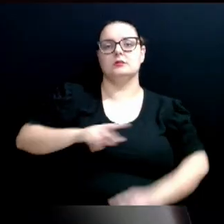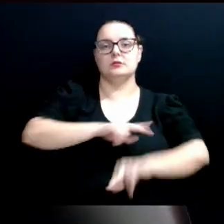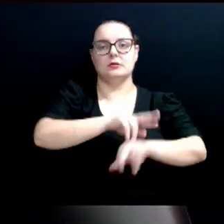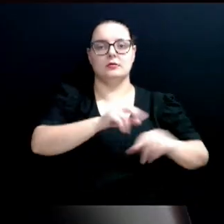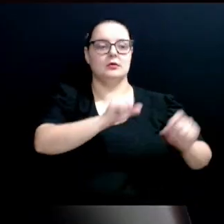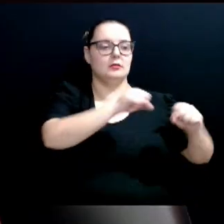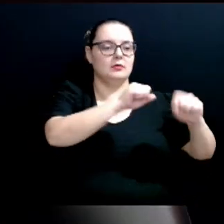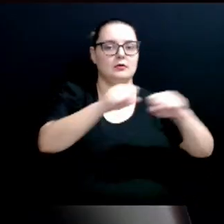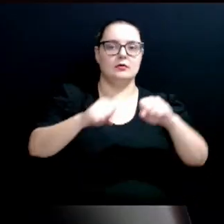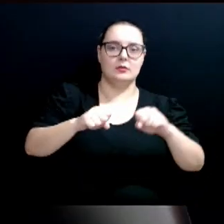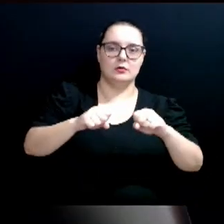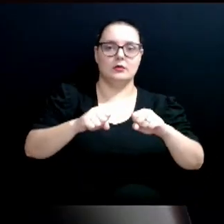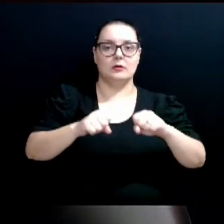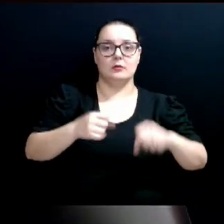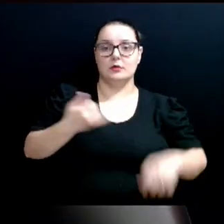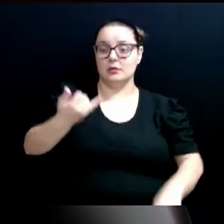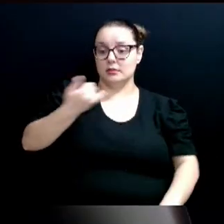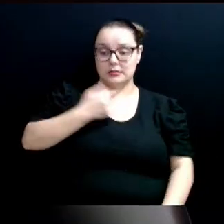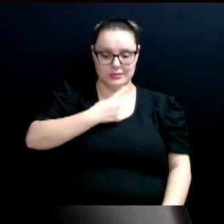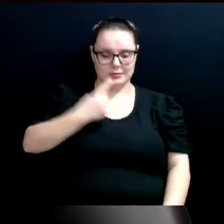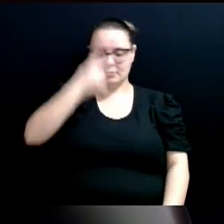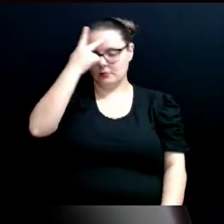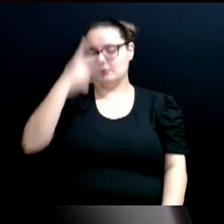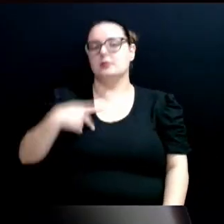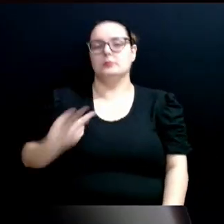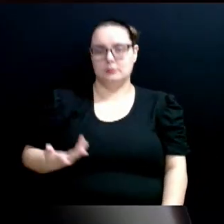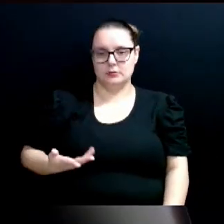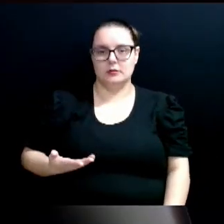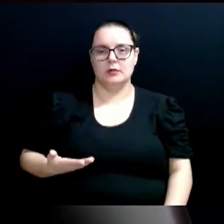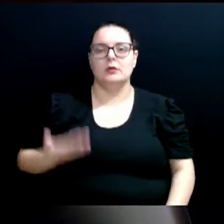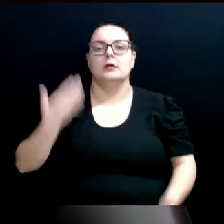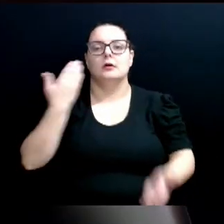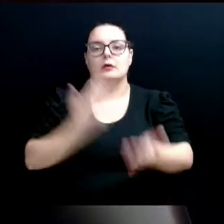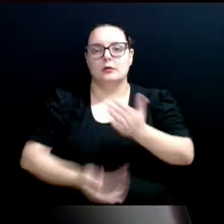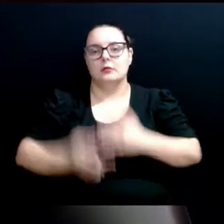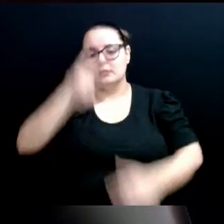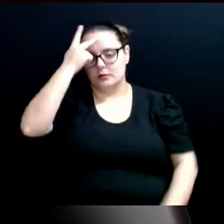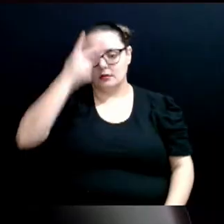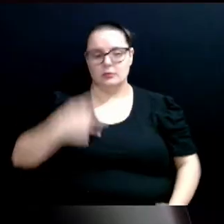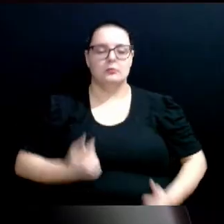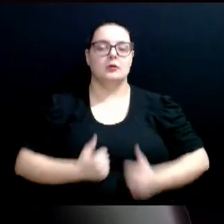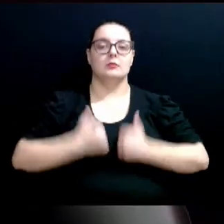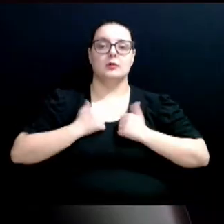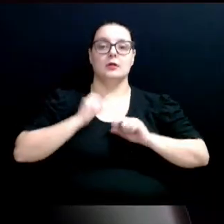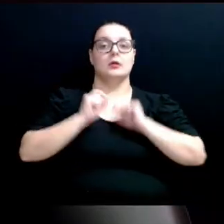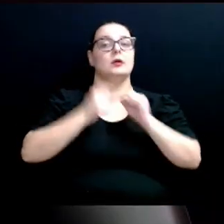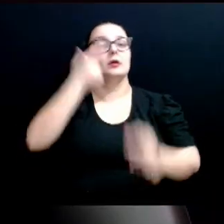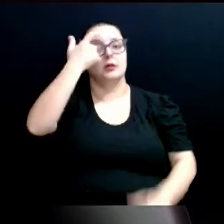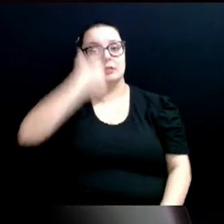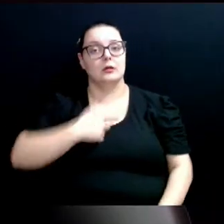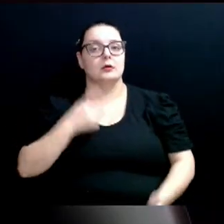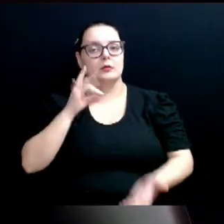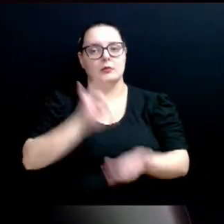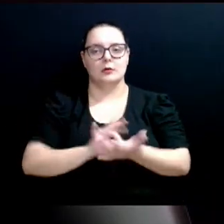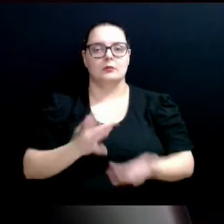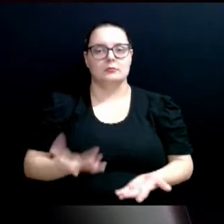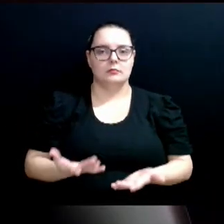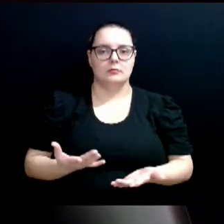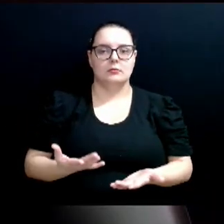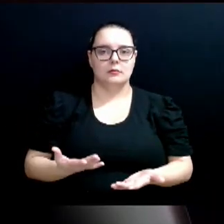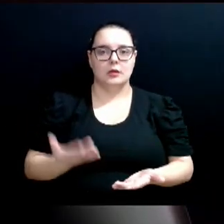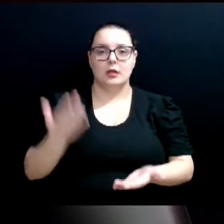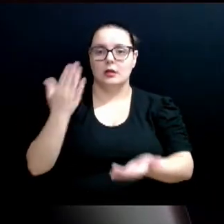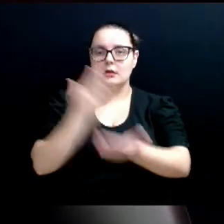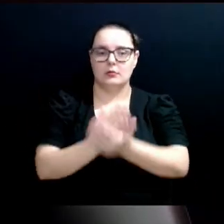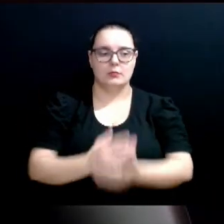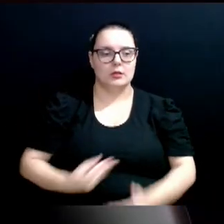para você. Então você acaba perdendo a sua autoconfiança, a quem você é, e deixa de existir dentro desse relacionamento.